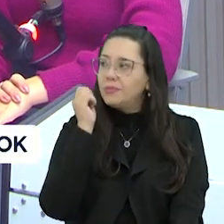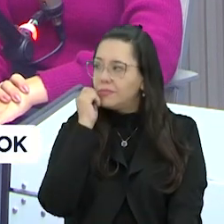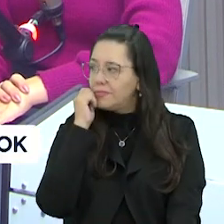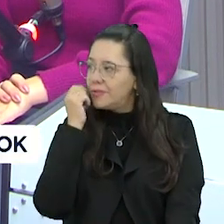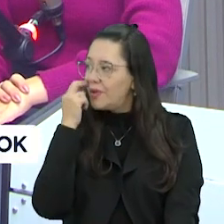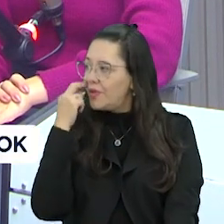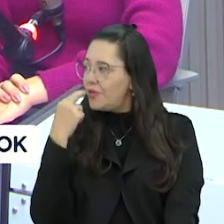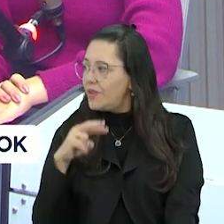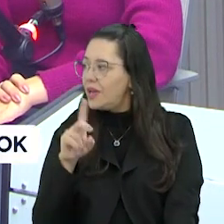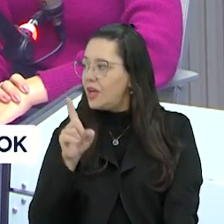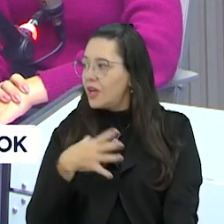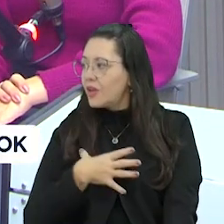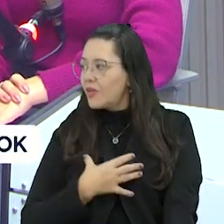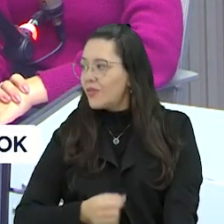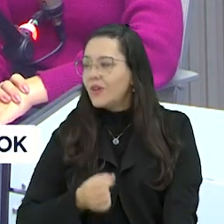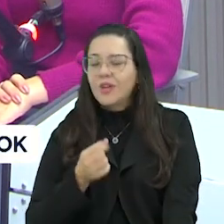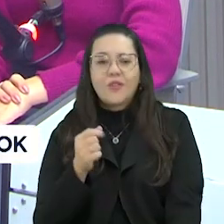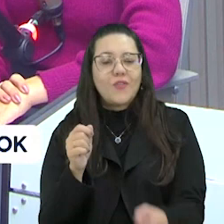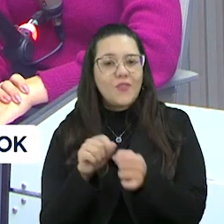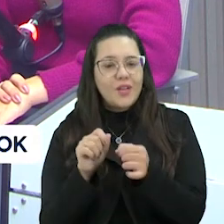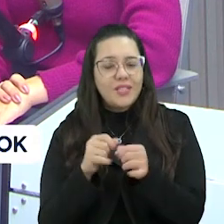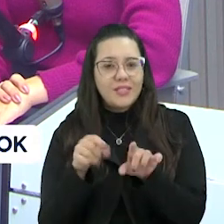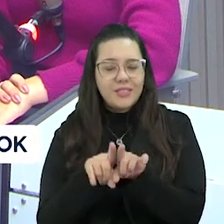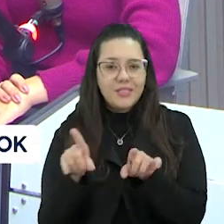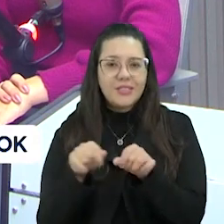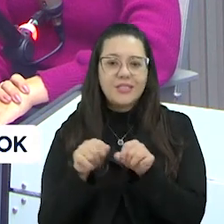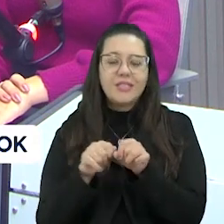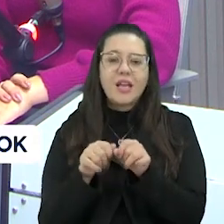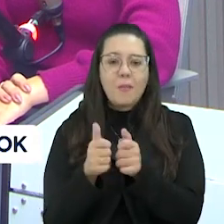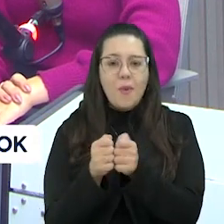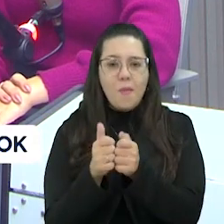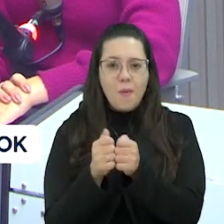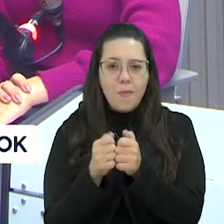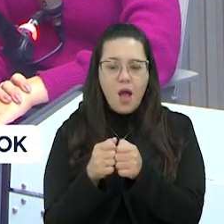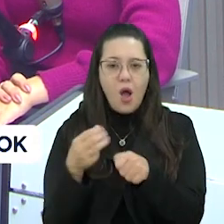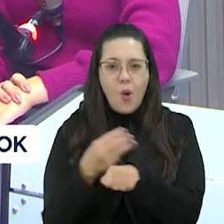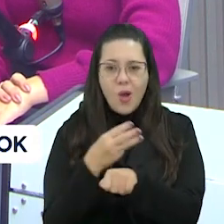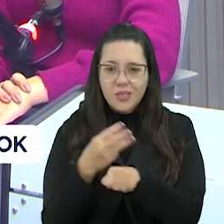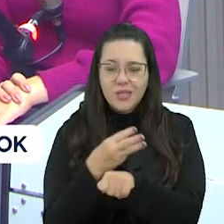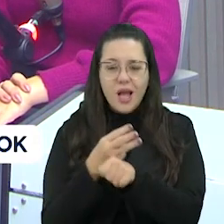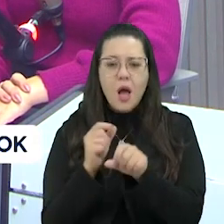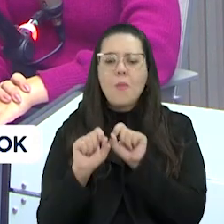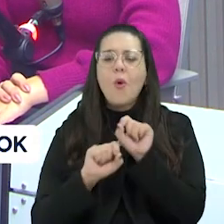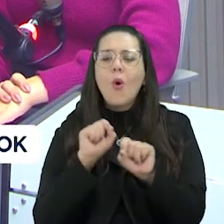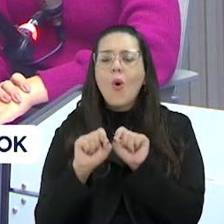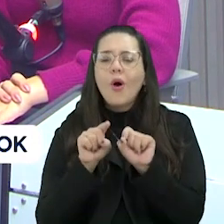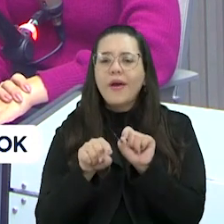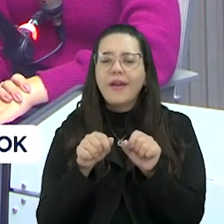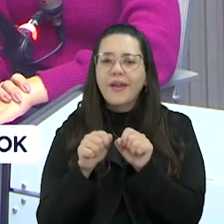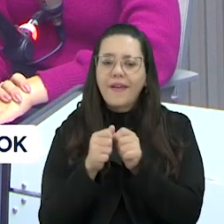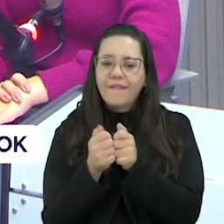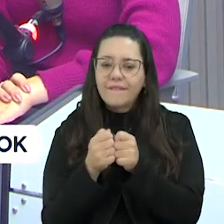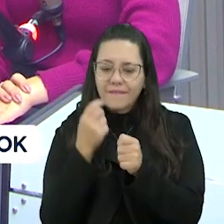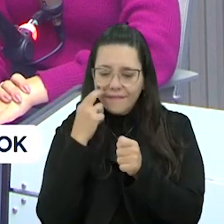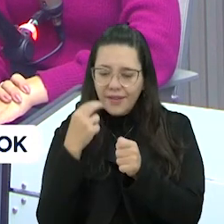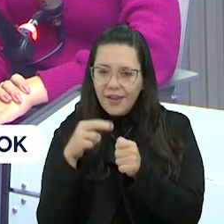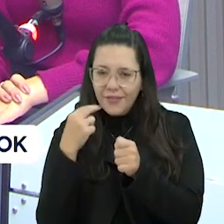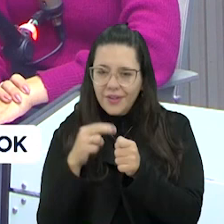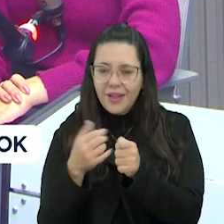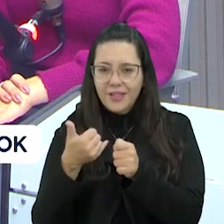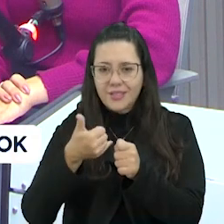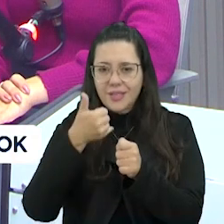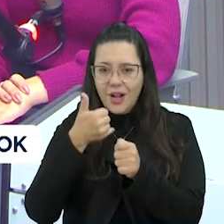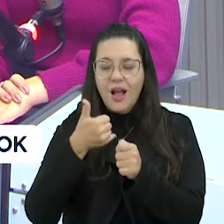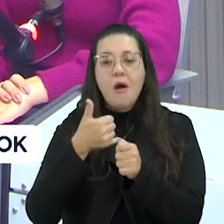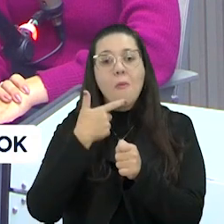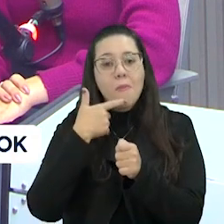estão fazendo, o que eles estão acompanhando, que redes sociais eles estão frequentando. E a gente teve, né, situações, sim, de pais procurarem, né,